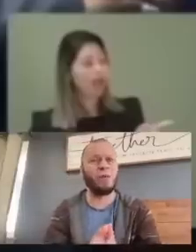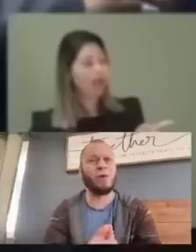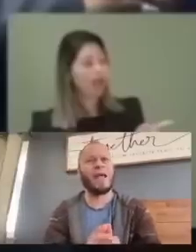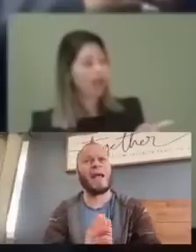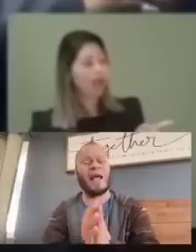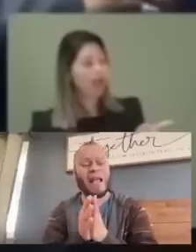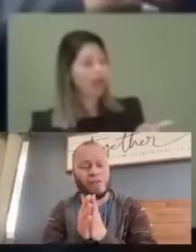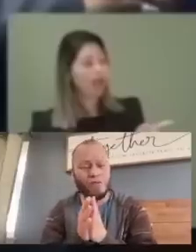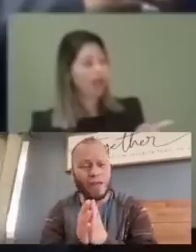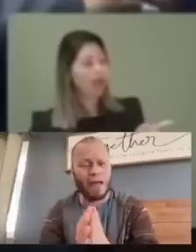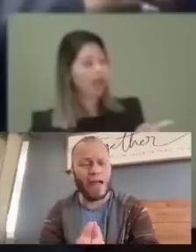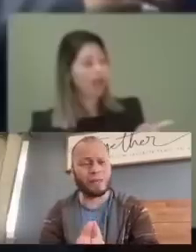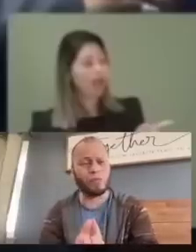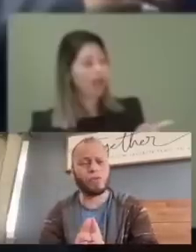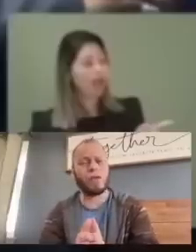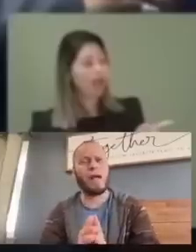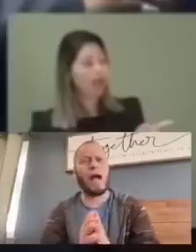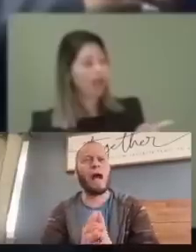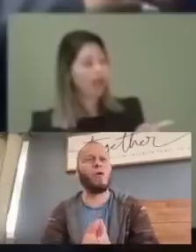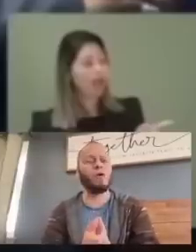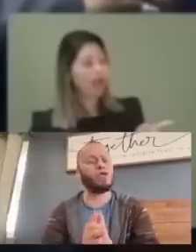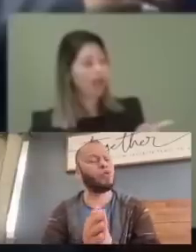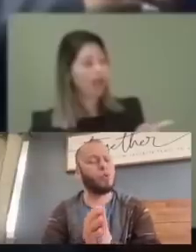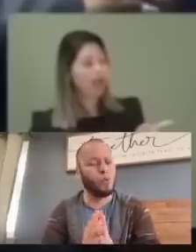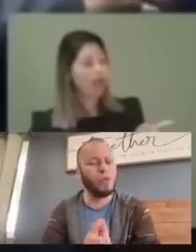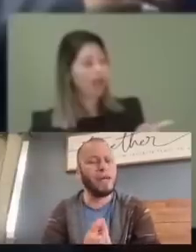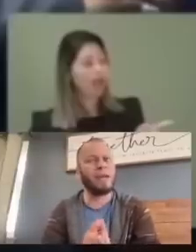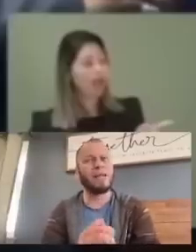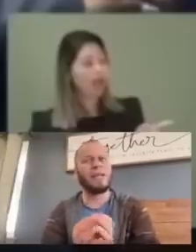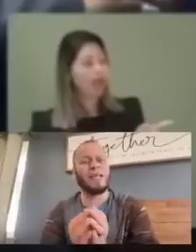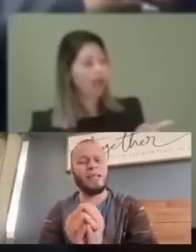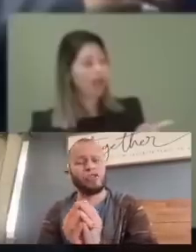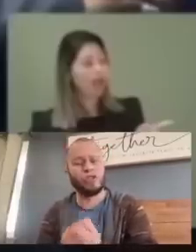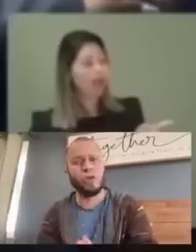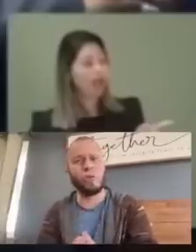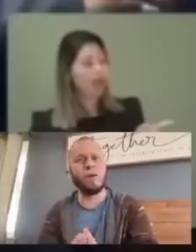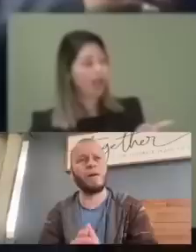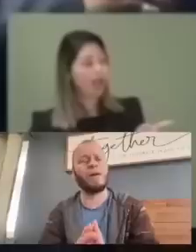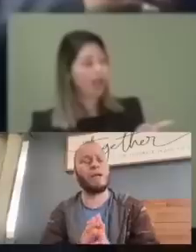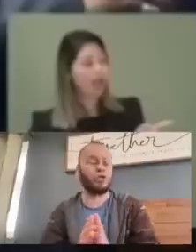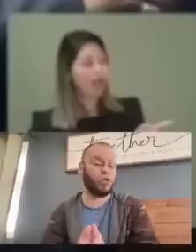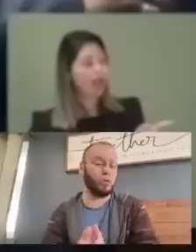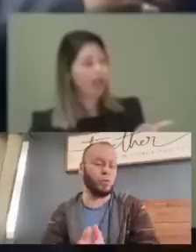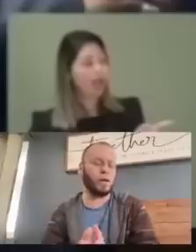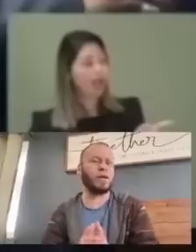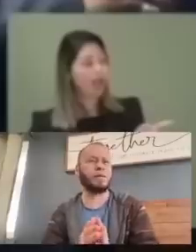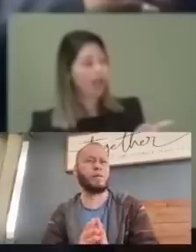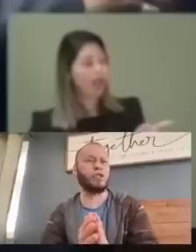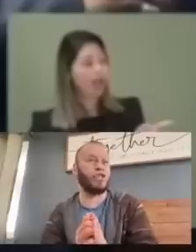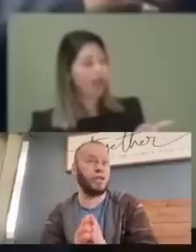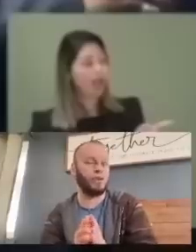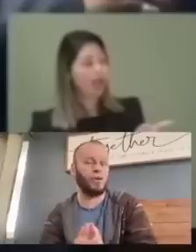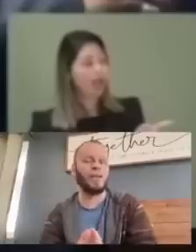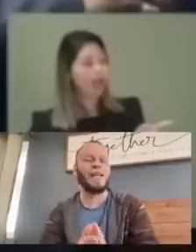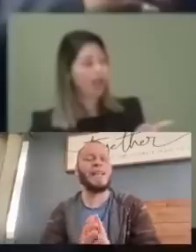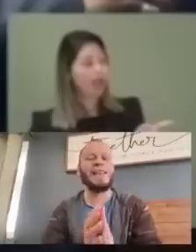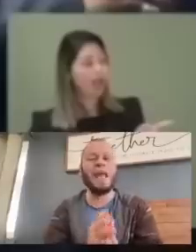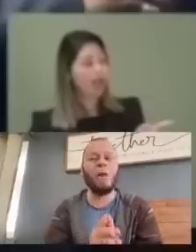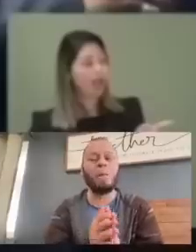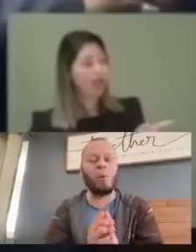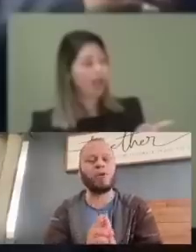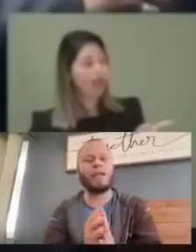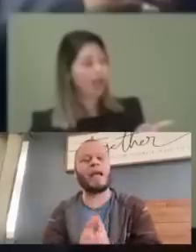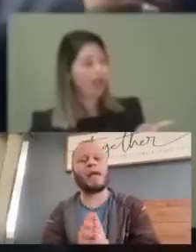serão revelados aonde Lula e Dilma e Dilma o Dino